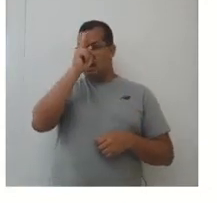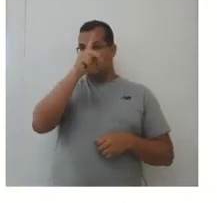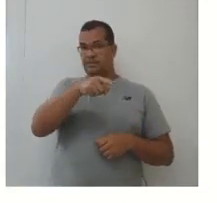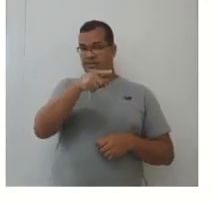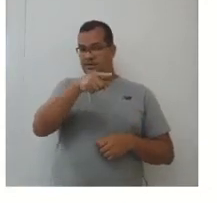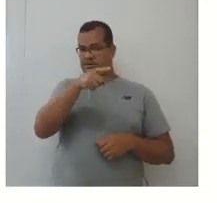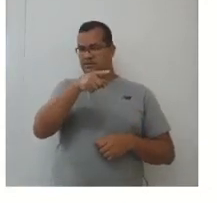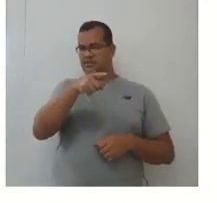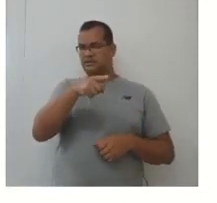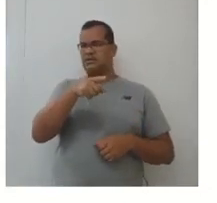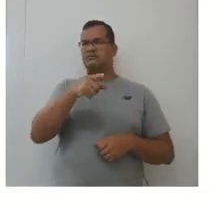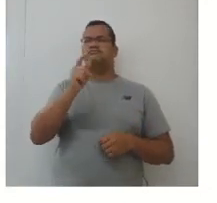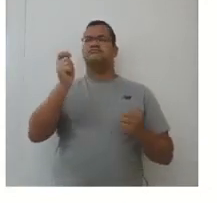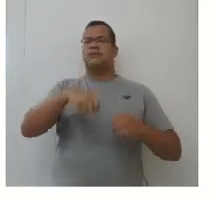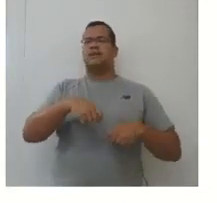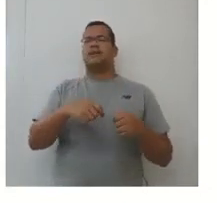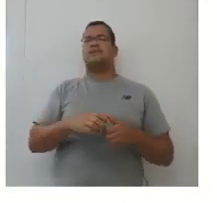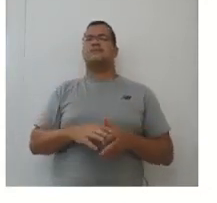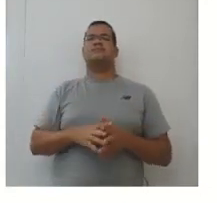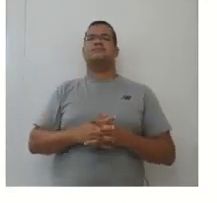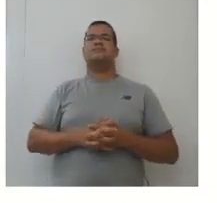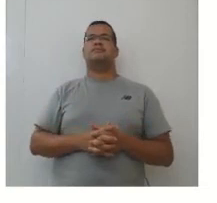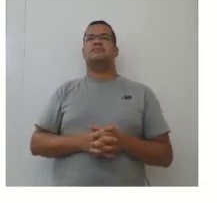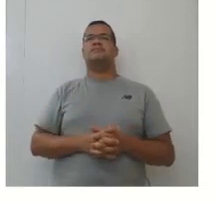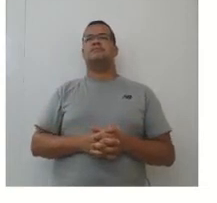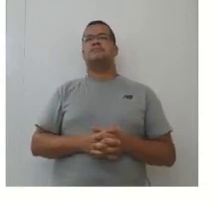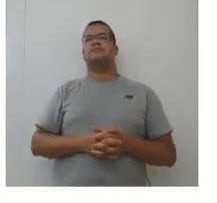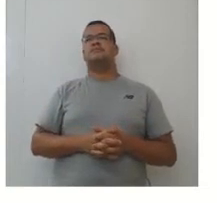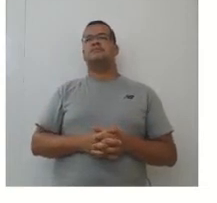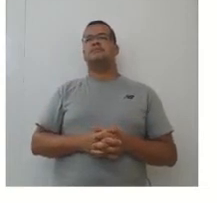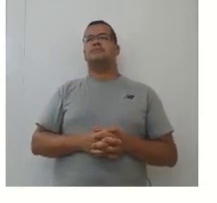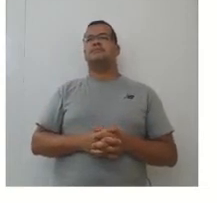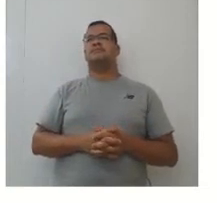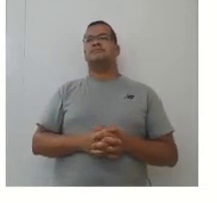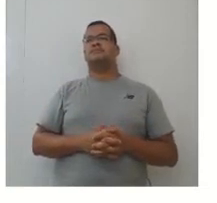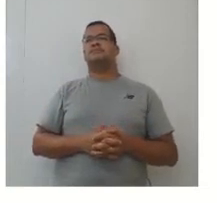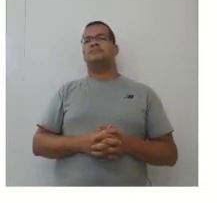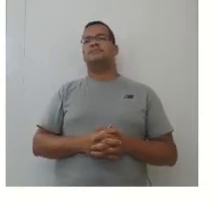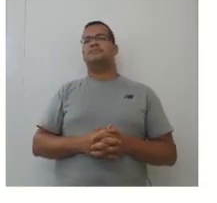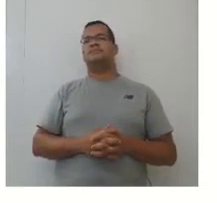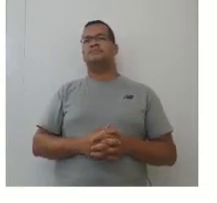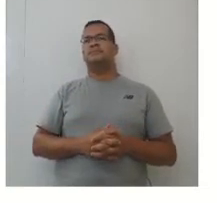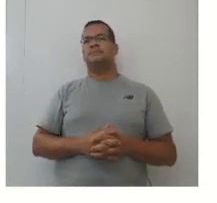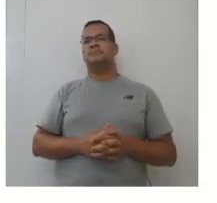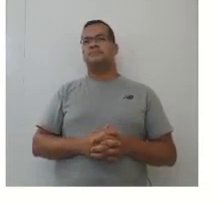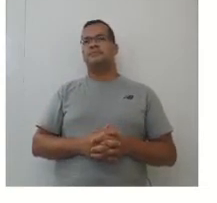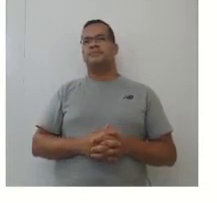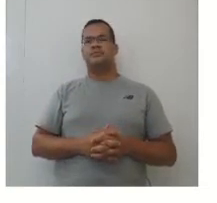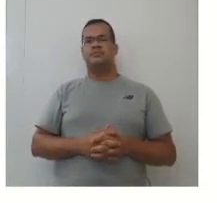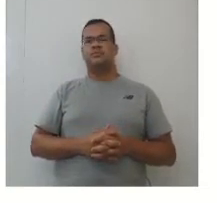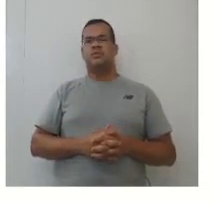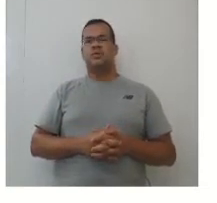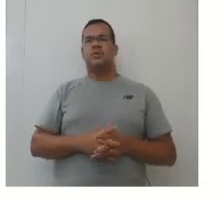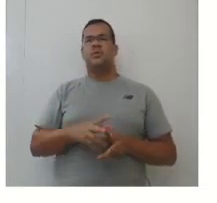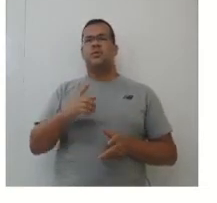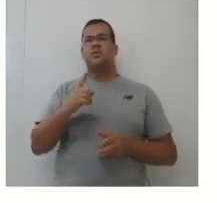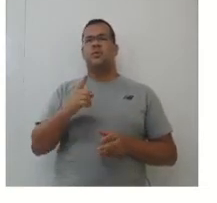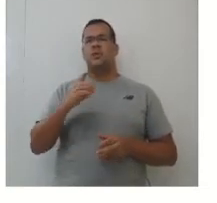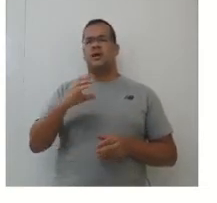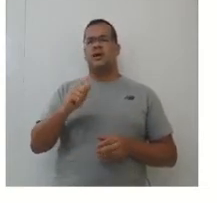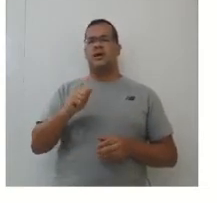que você é capaz. Bom, uma carga